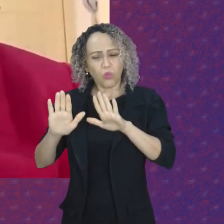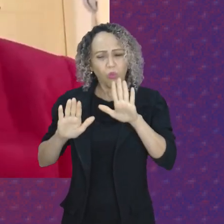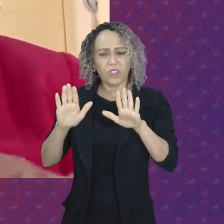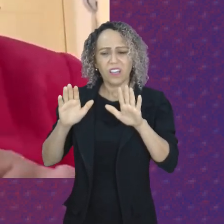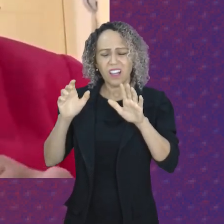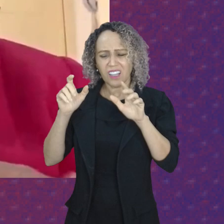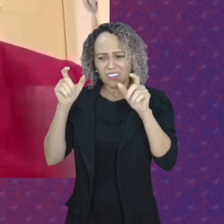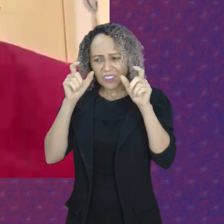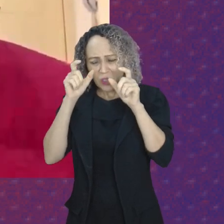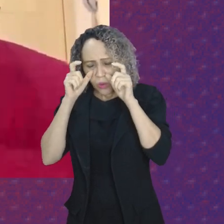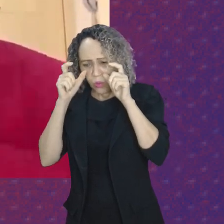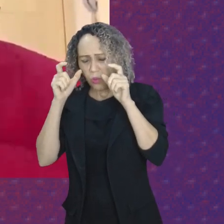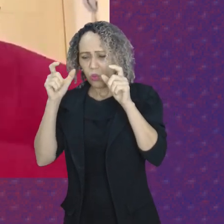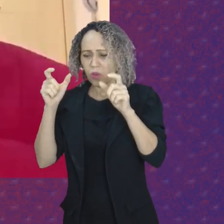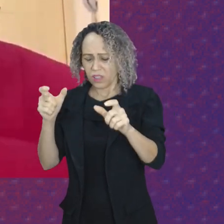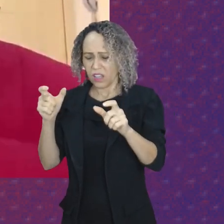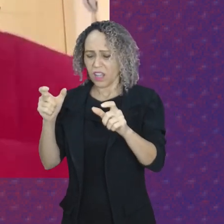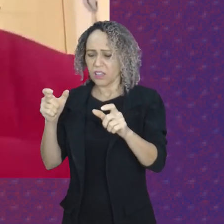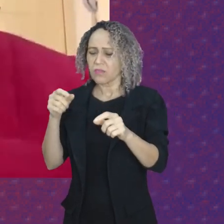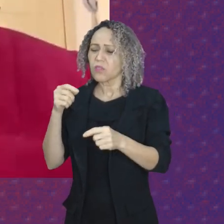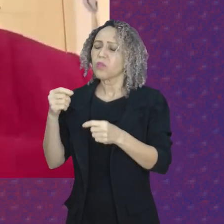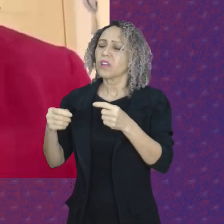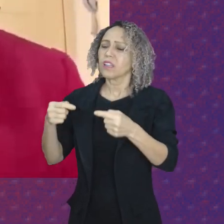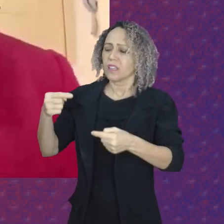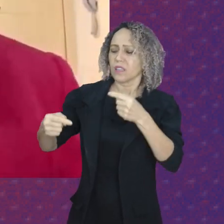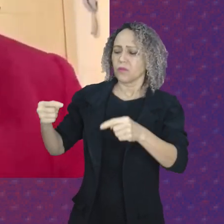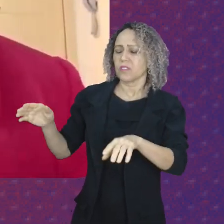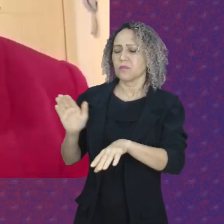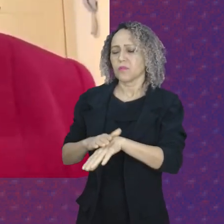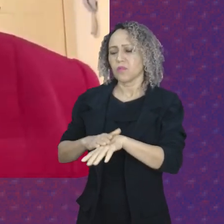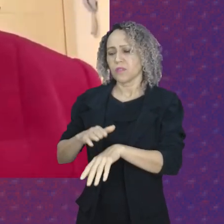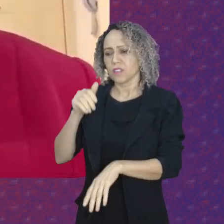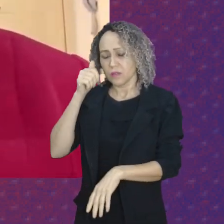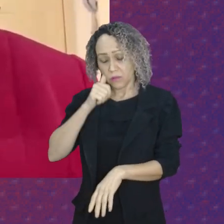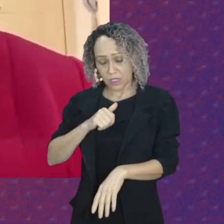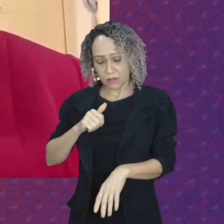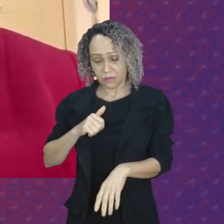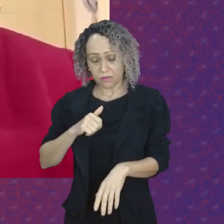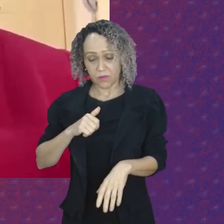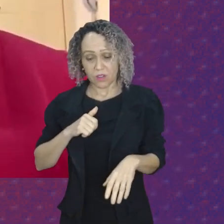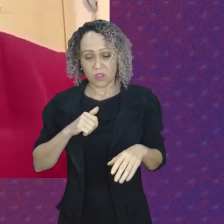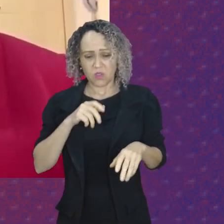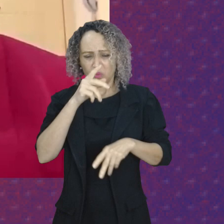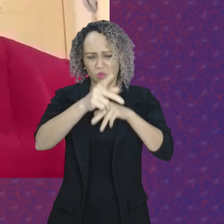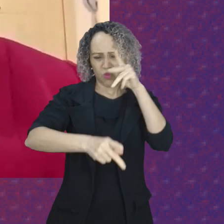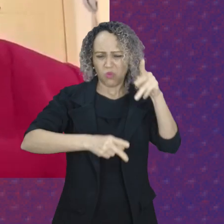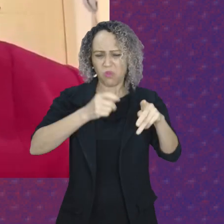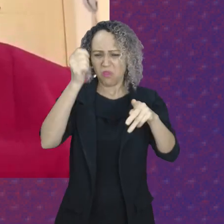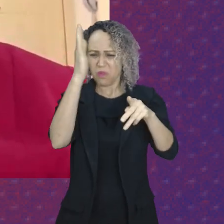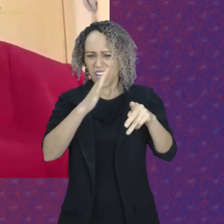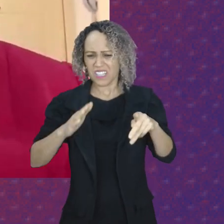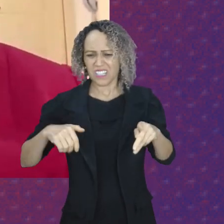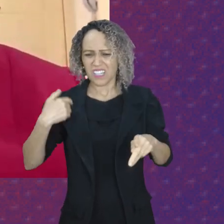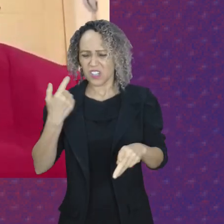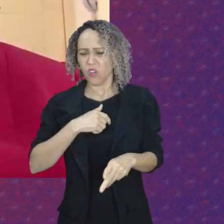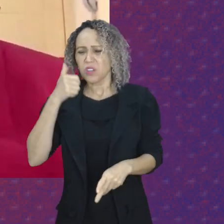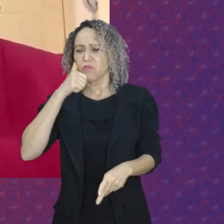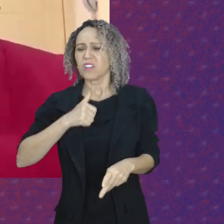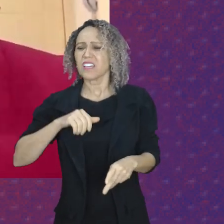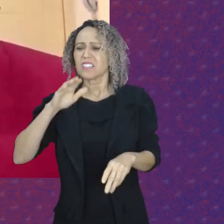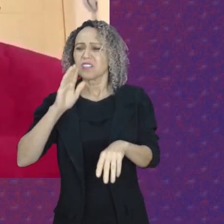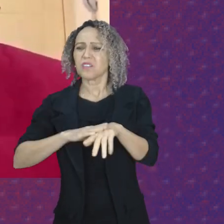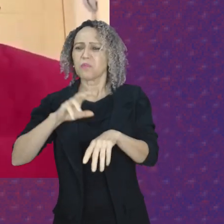mulheres, porque em todas as políticas públicas, como nós somos mais da metade da população, né, e se você fizer a questão,